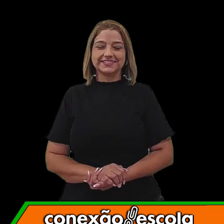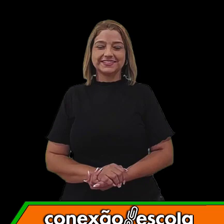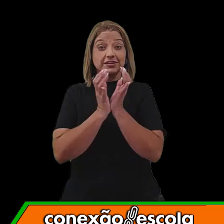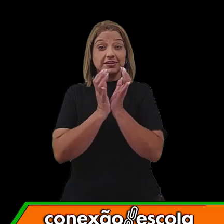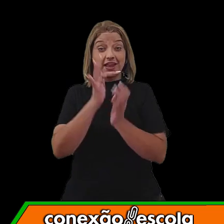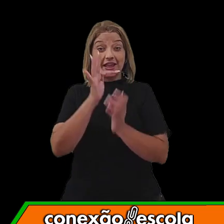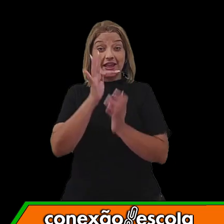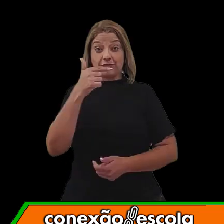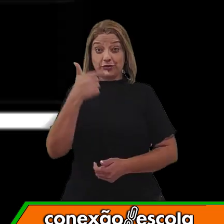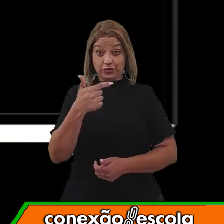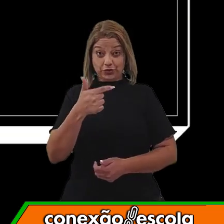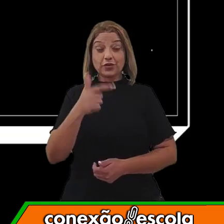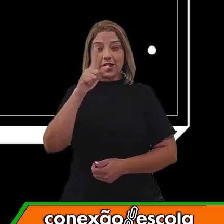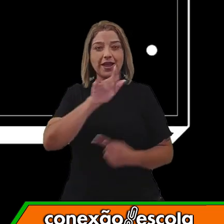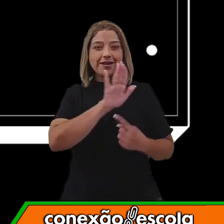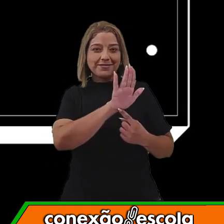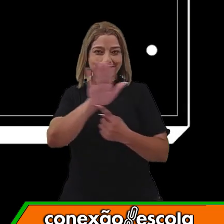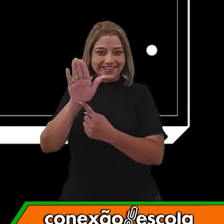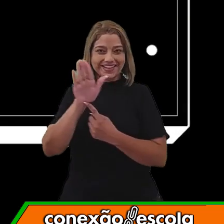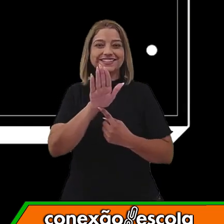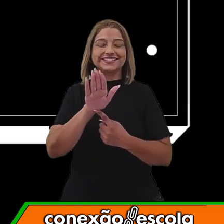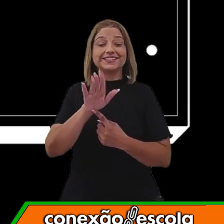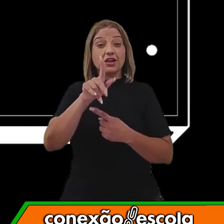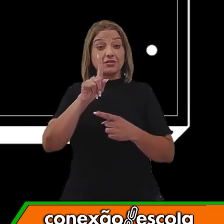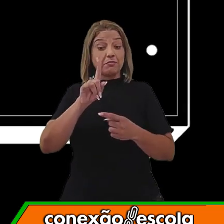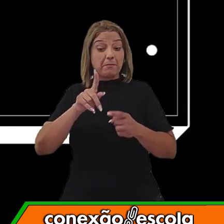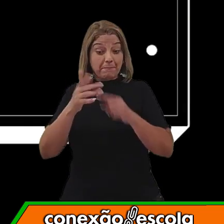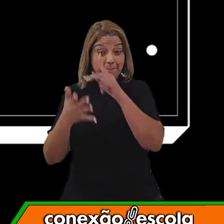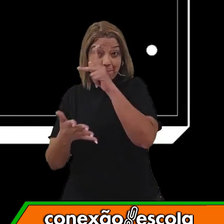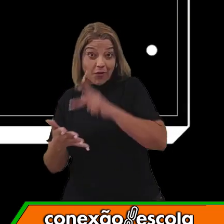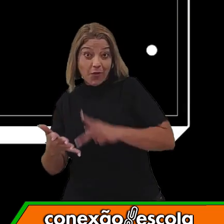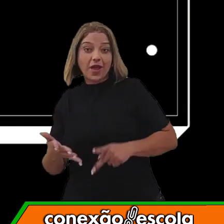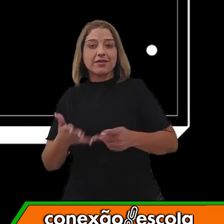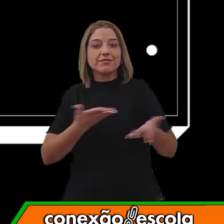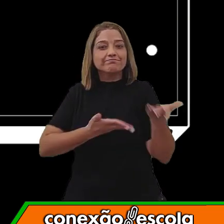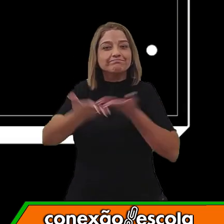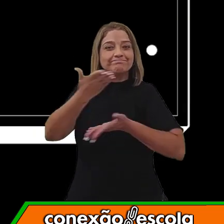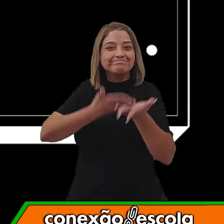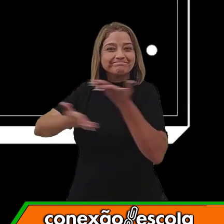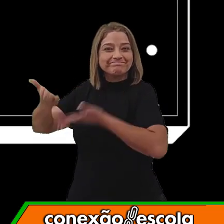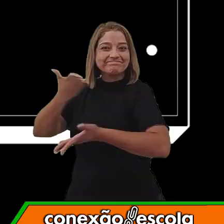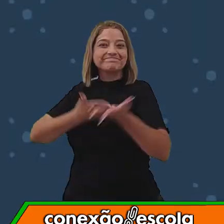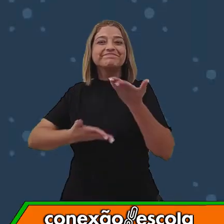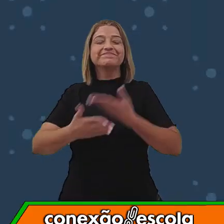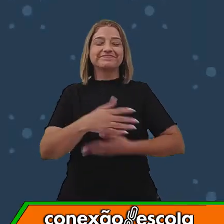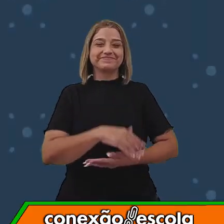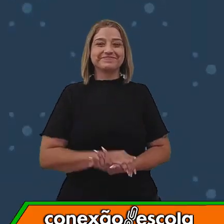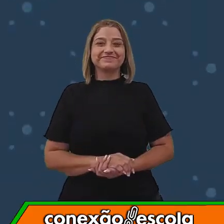A turma F2 apresenta Poemas Compartilhados.